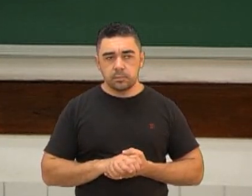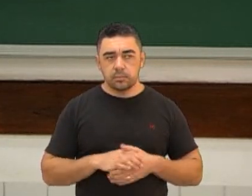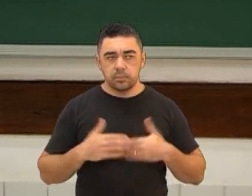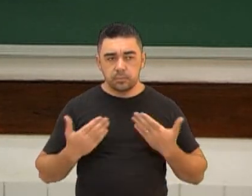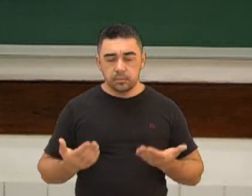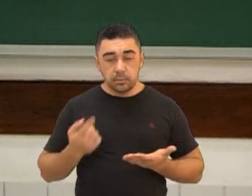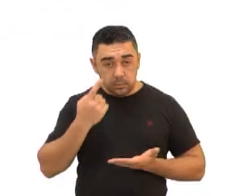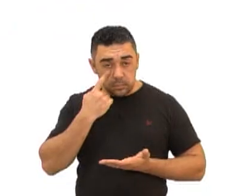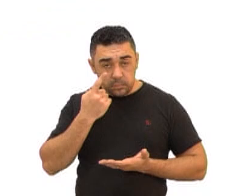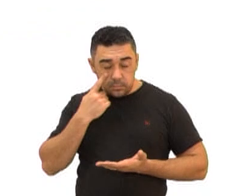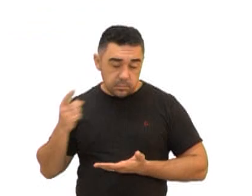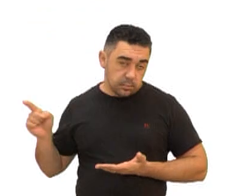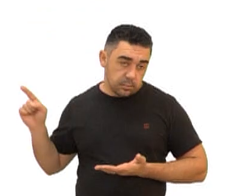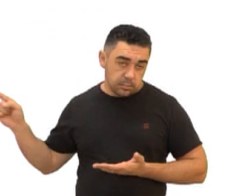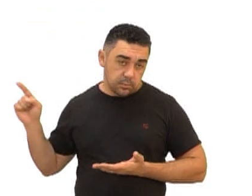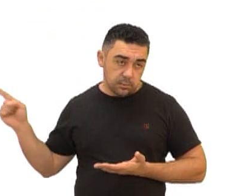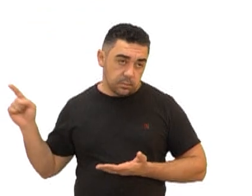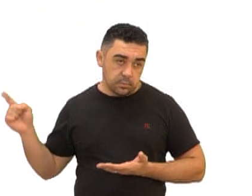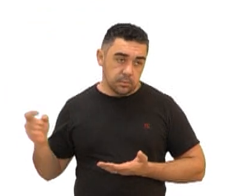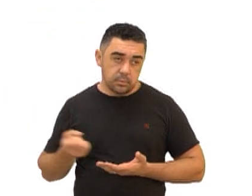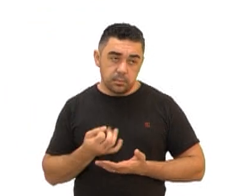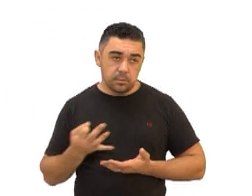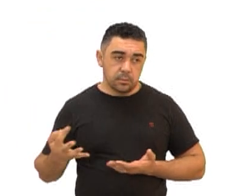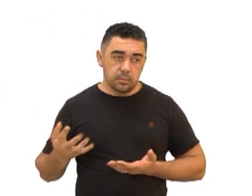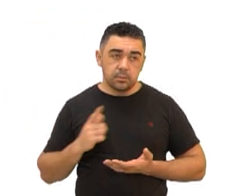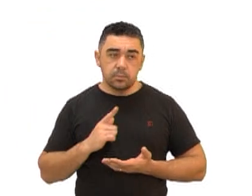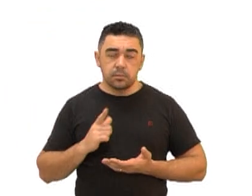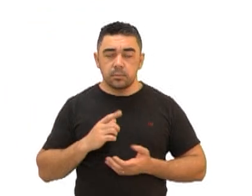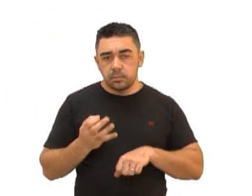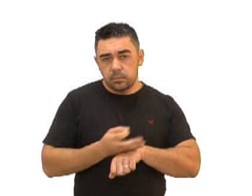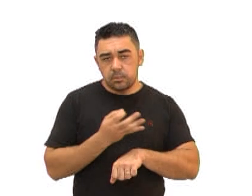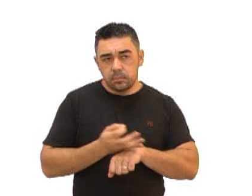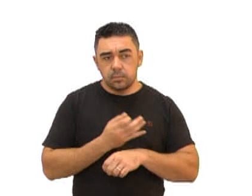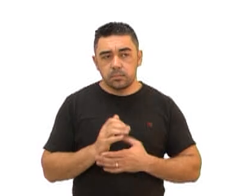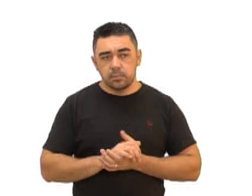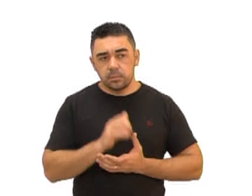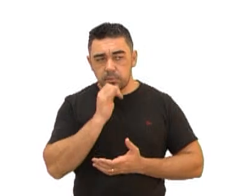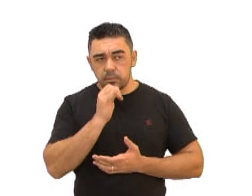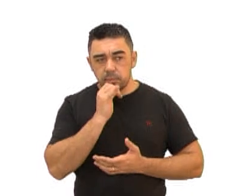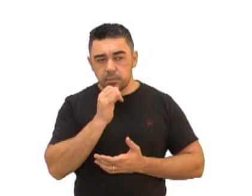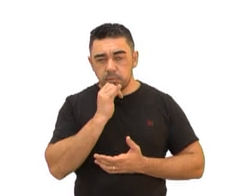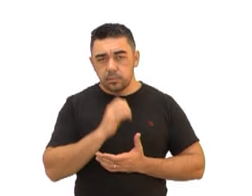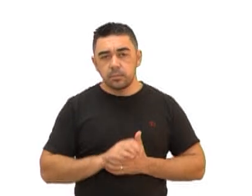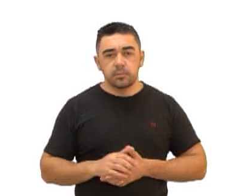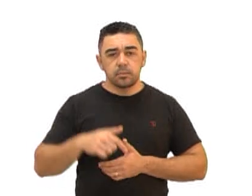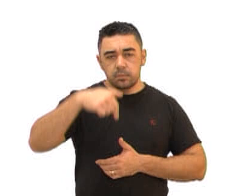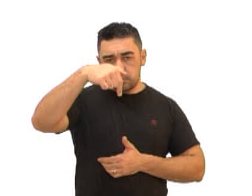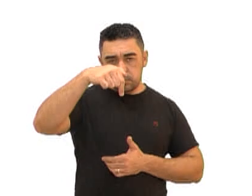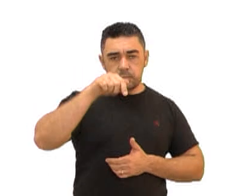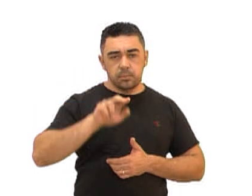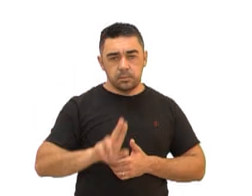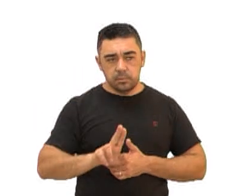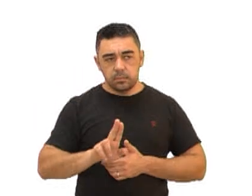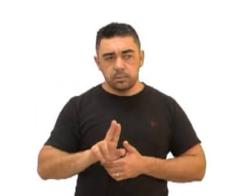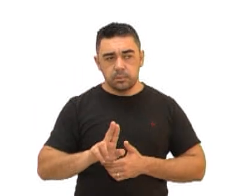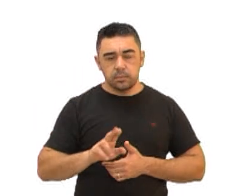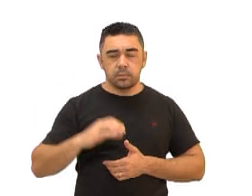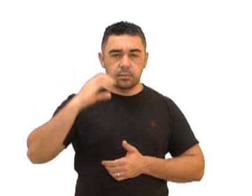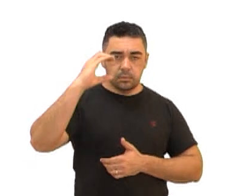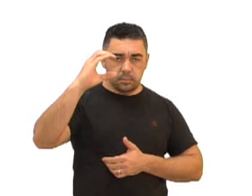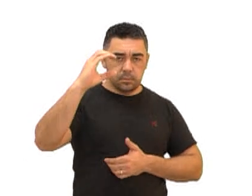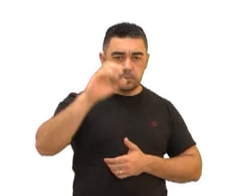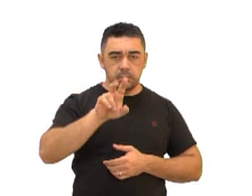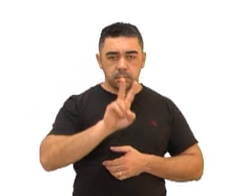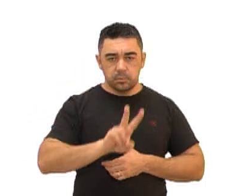Vamos observar aqui a unidade de capacitância. Então, olha, se a capacitância é carga sobre tensão, carga em Coulomb, tensão